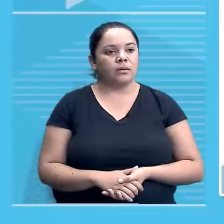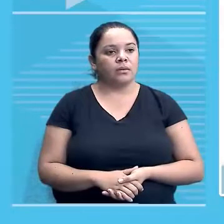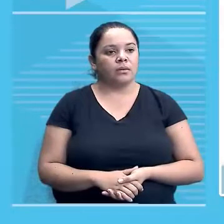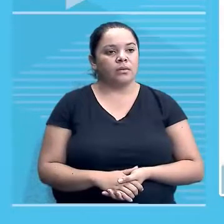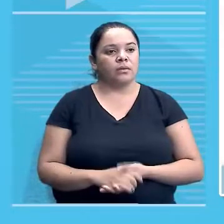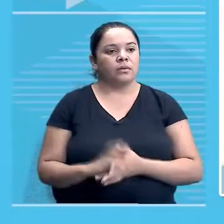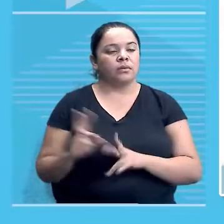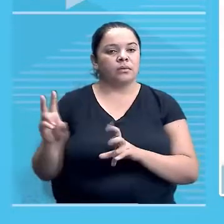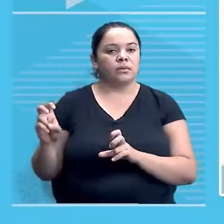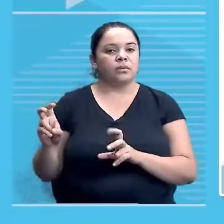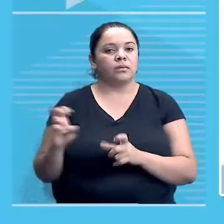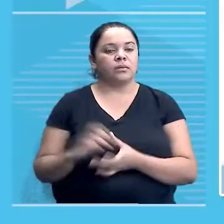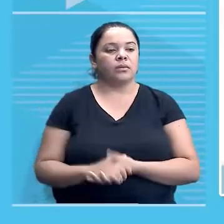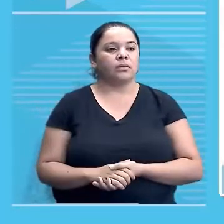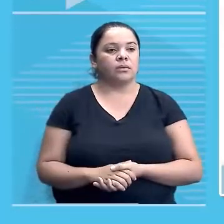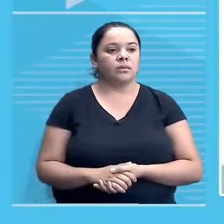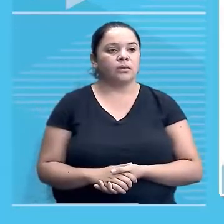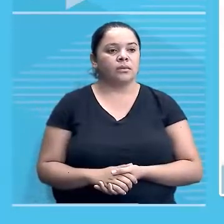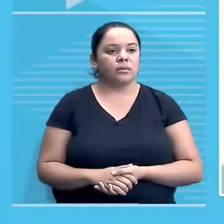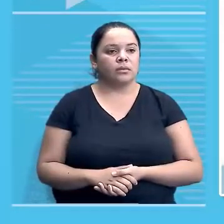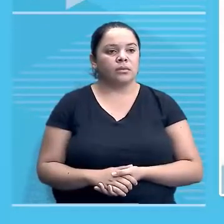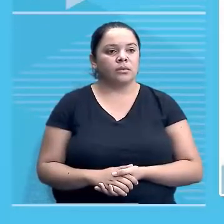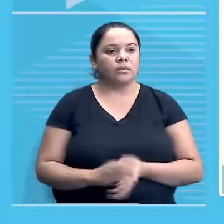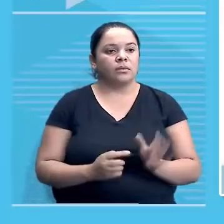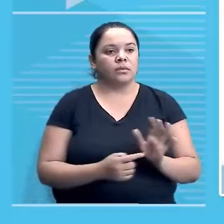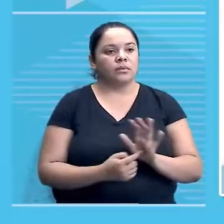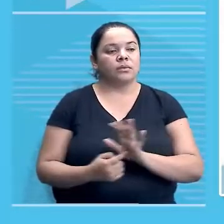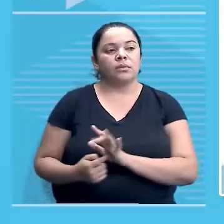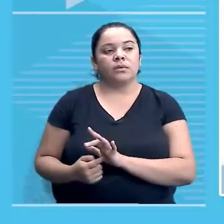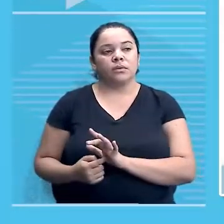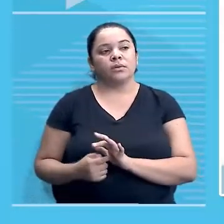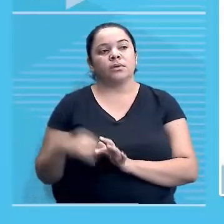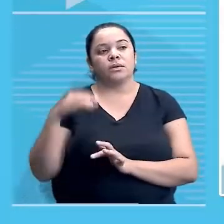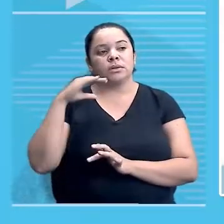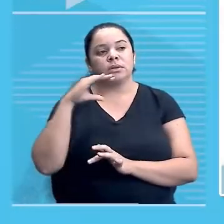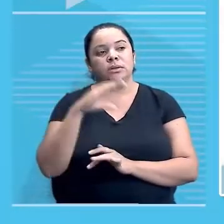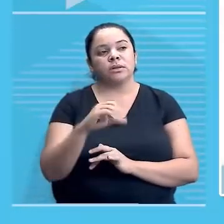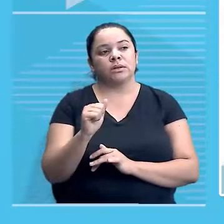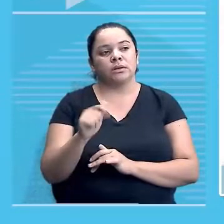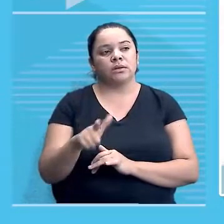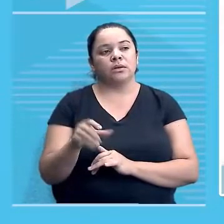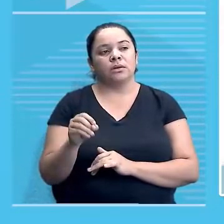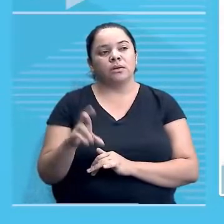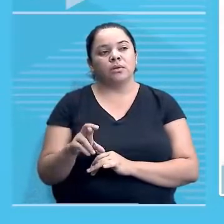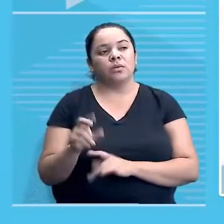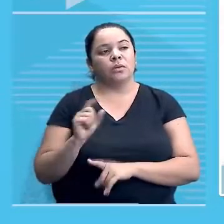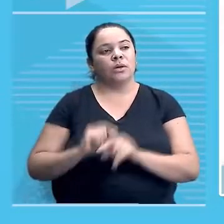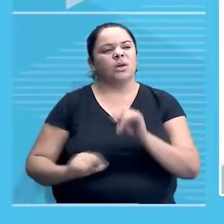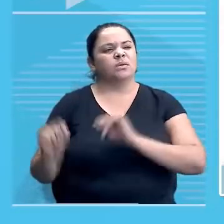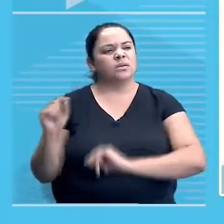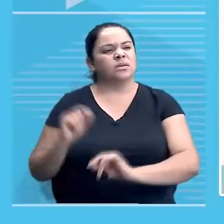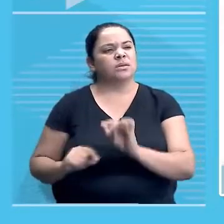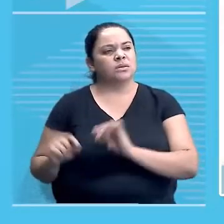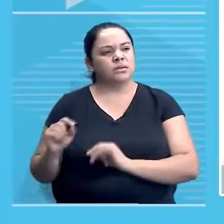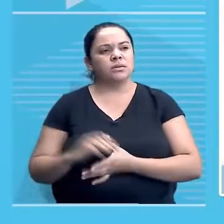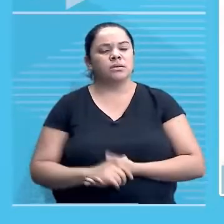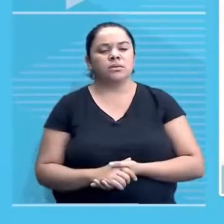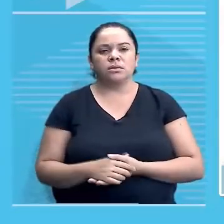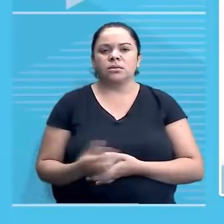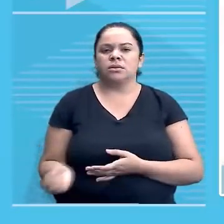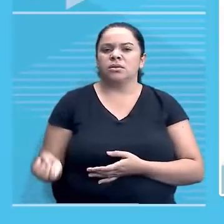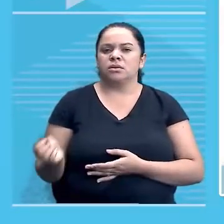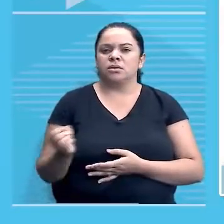tema, a gente vai definir o que é o calor, certo? Gente, não é mais